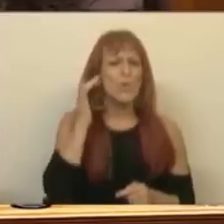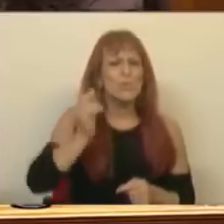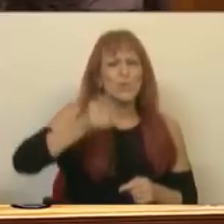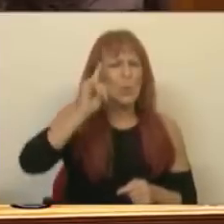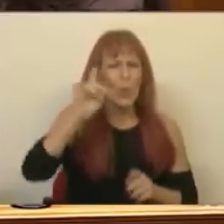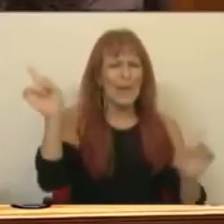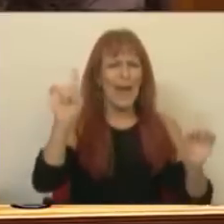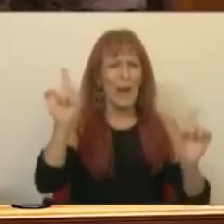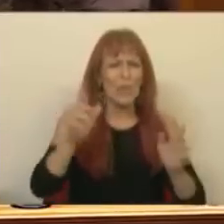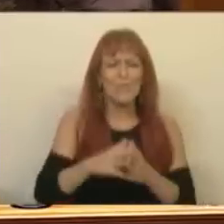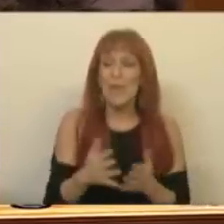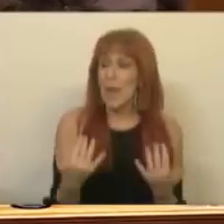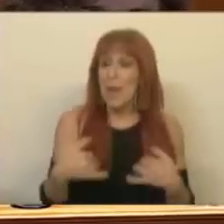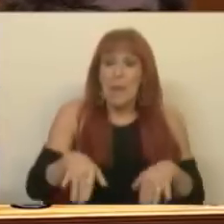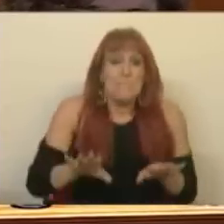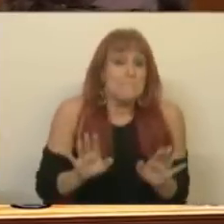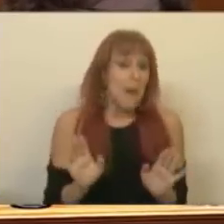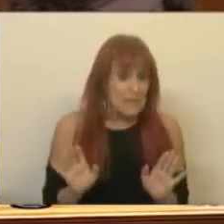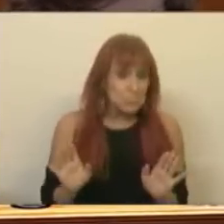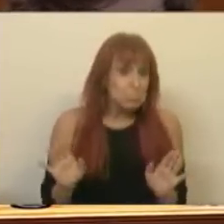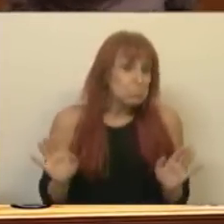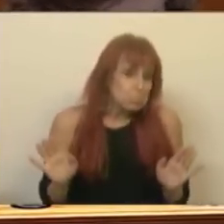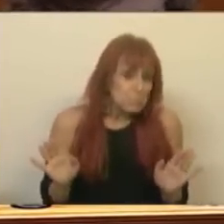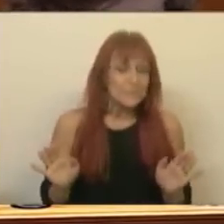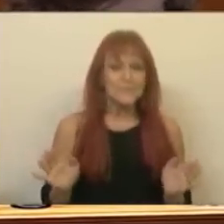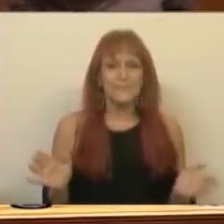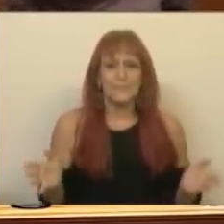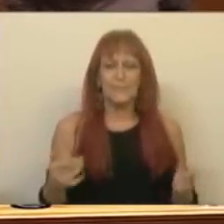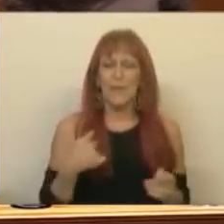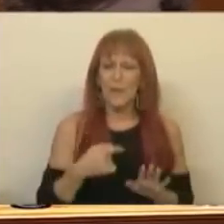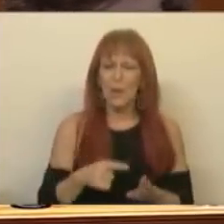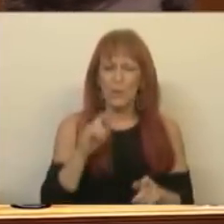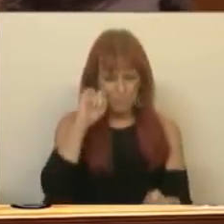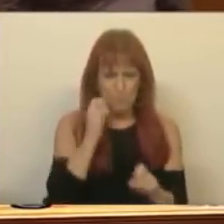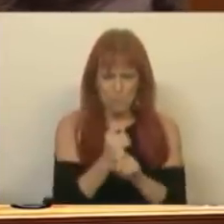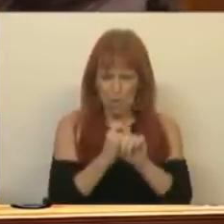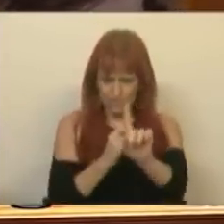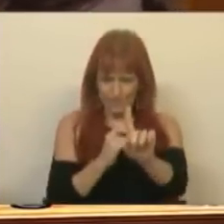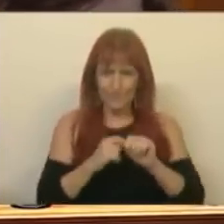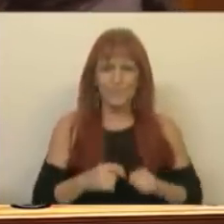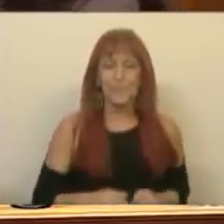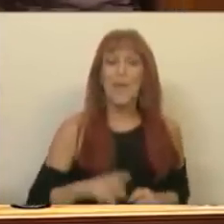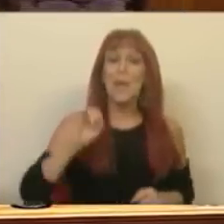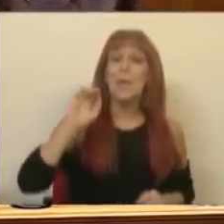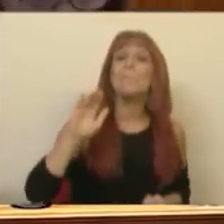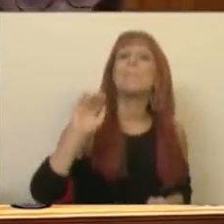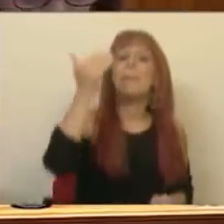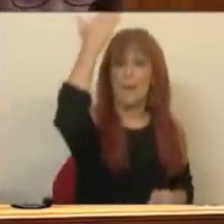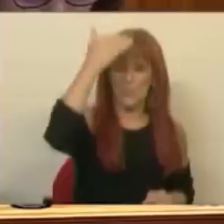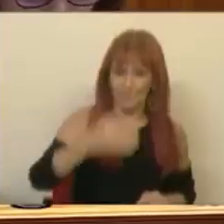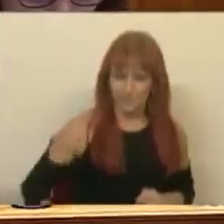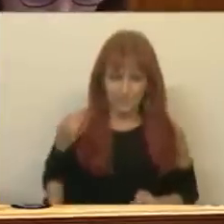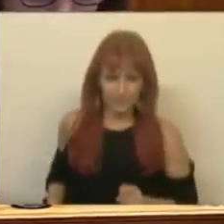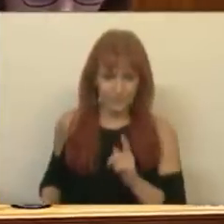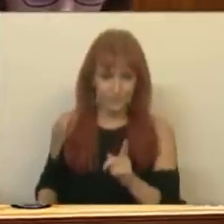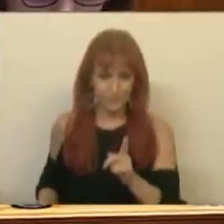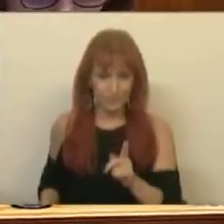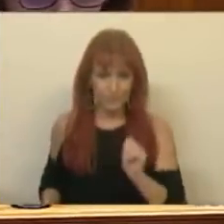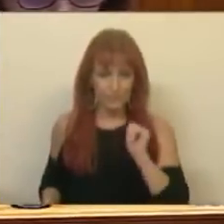números Mas de qualquer forma eu vou insistir em primeiro lugar